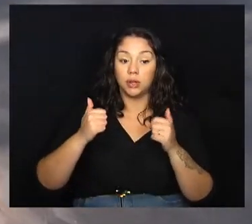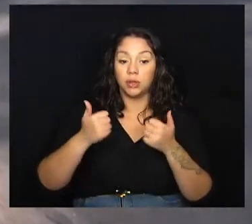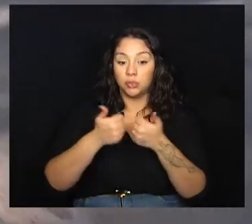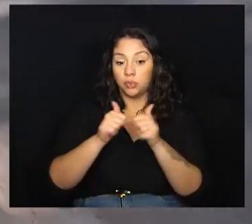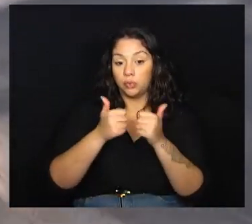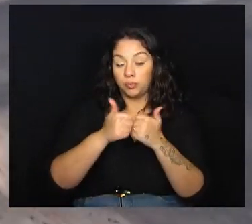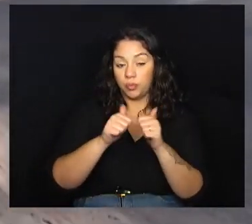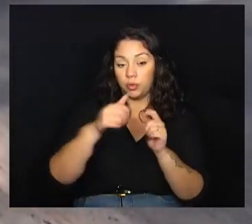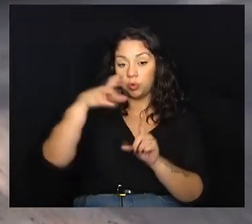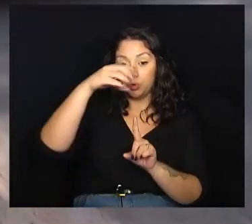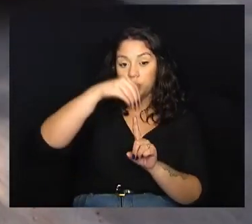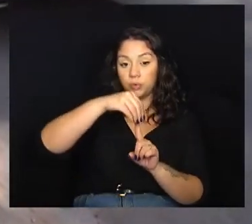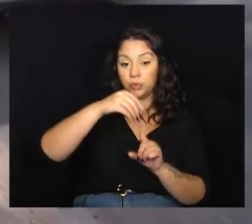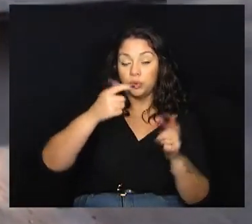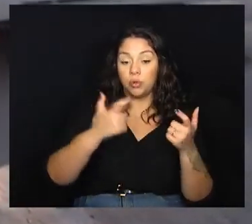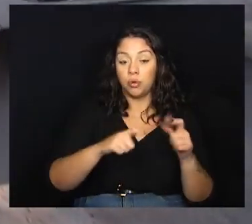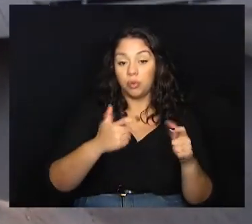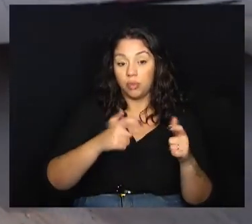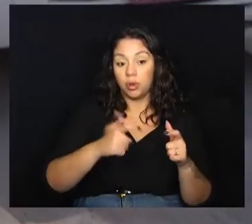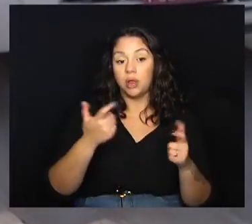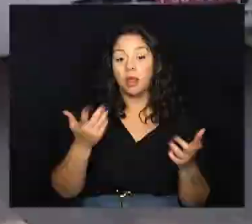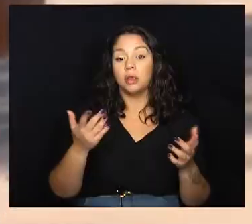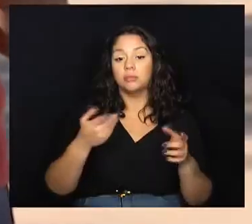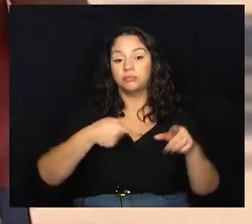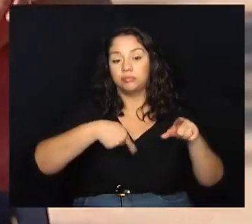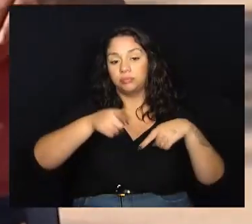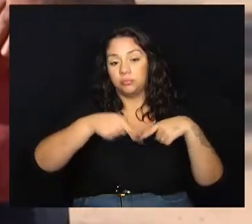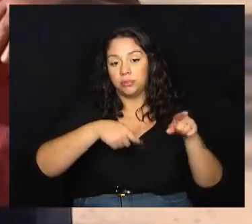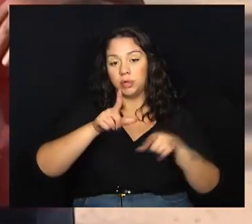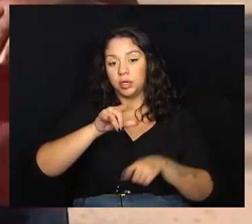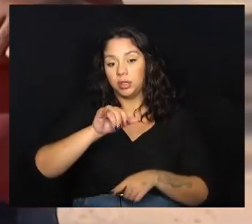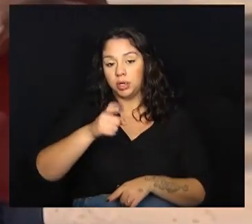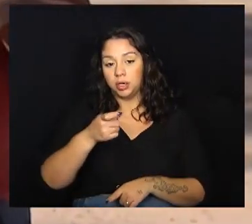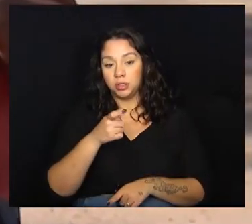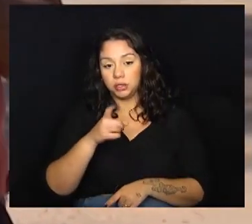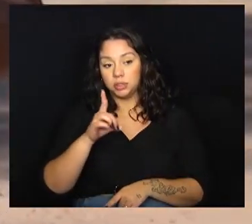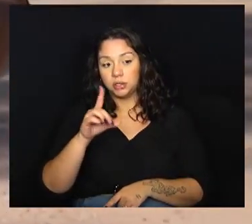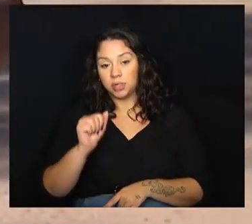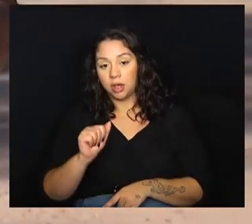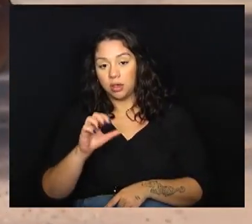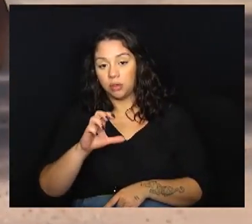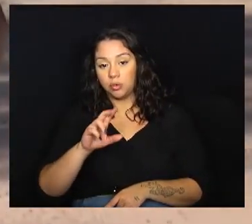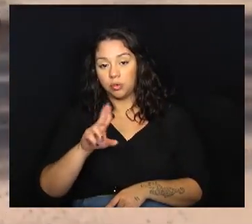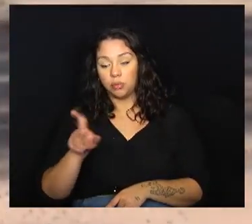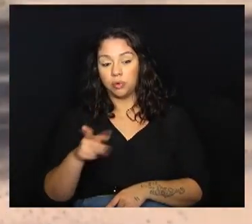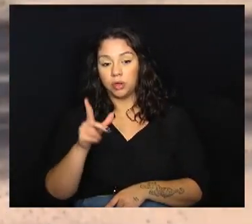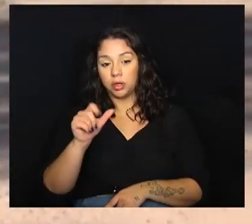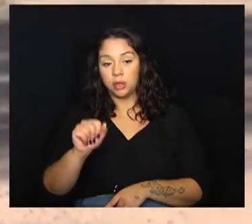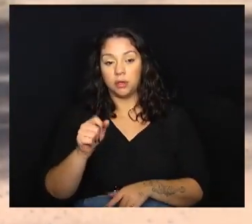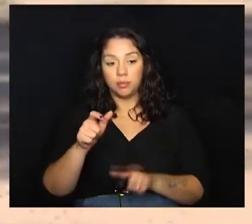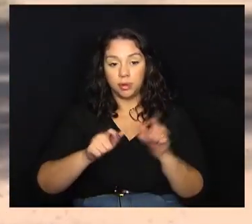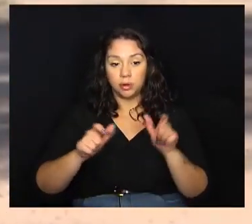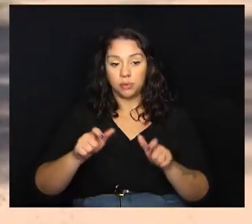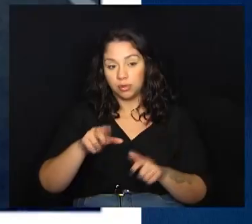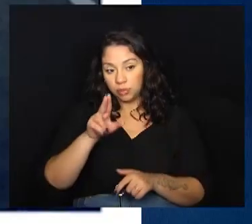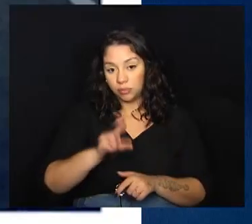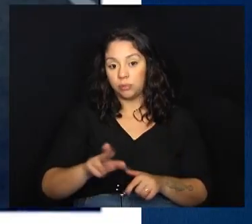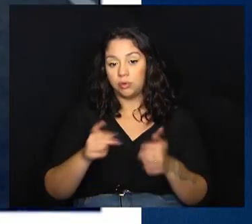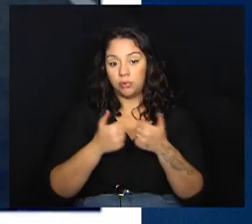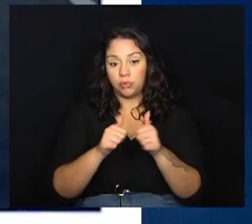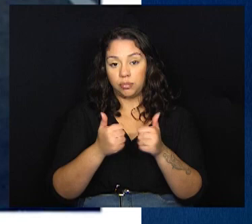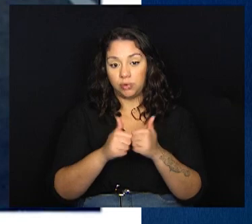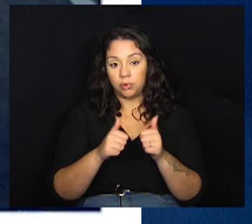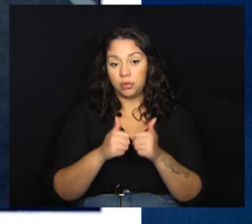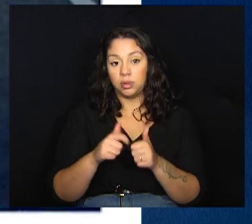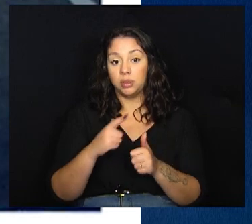ônibus localizados na rodovia Lix da Cunha. Segundo o parlamentar, os usuários do transporte público